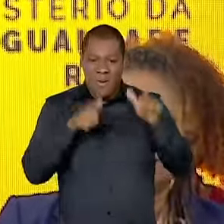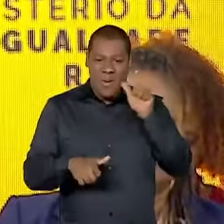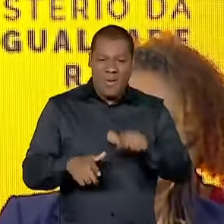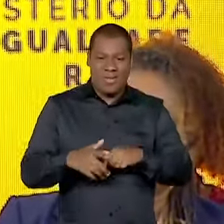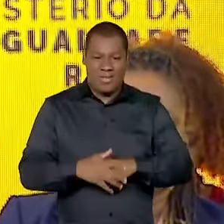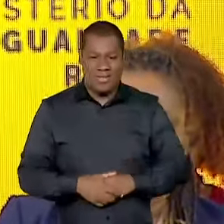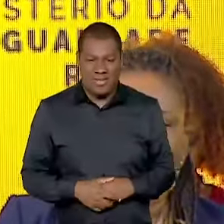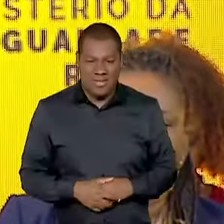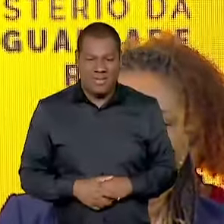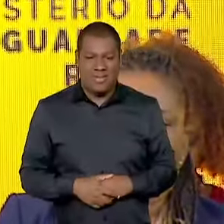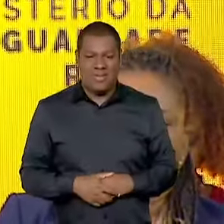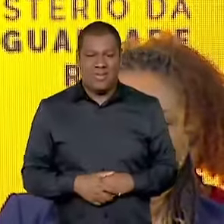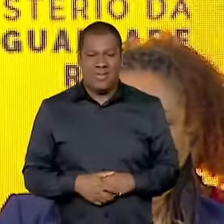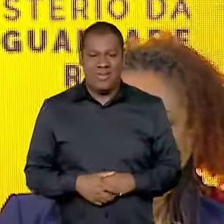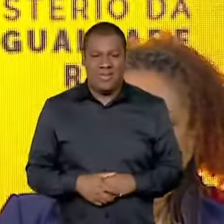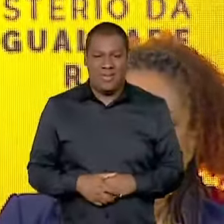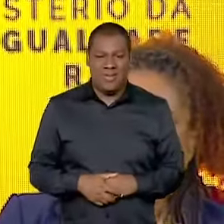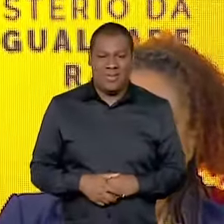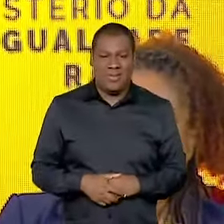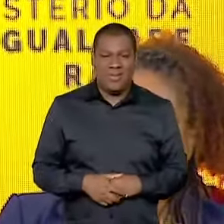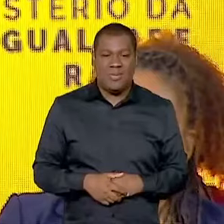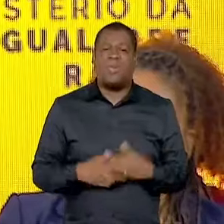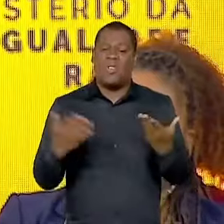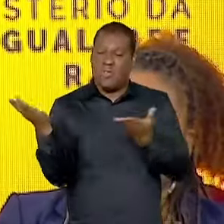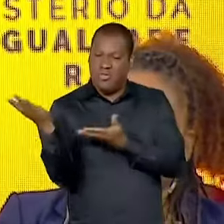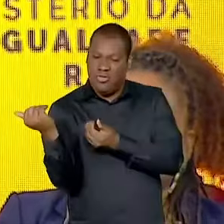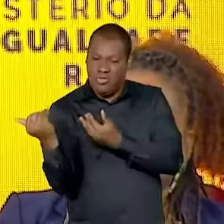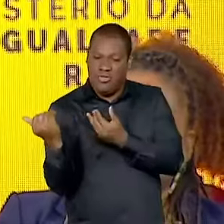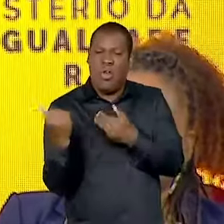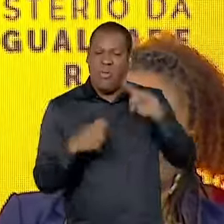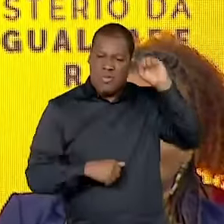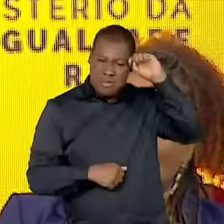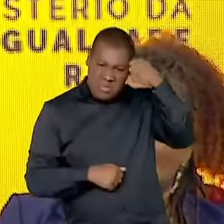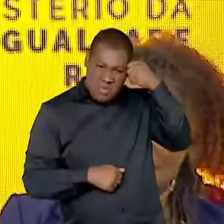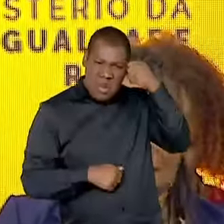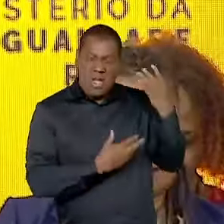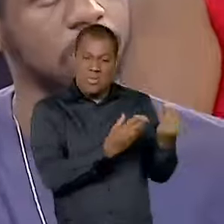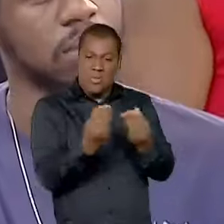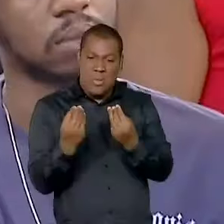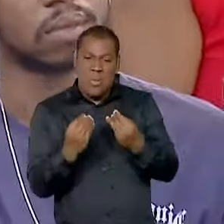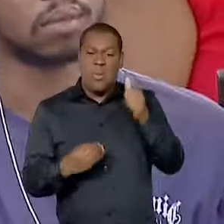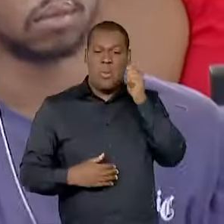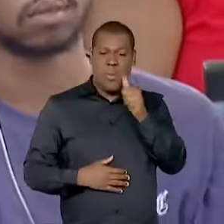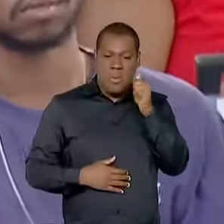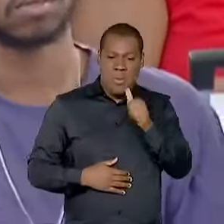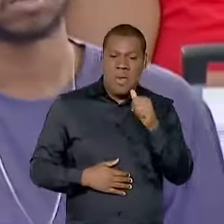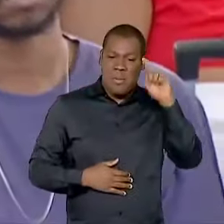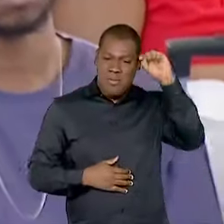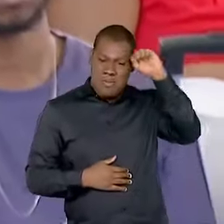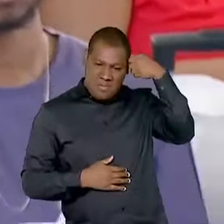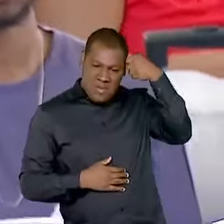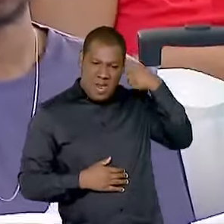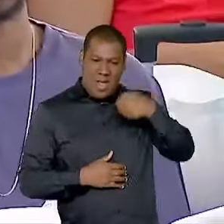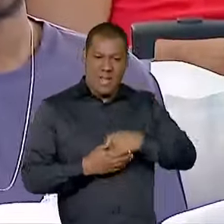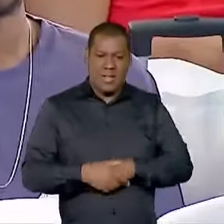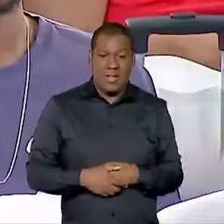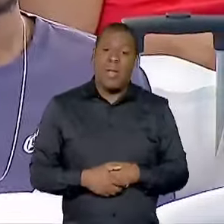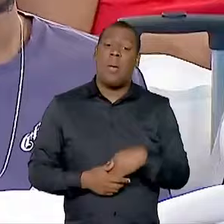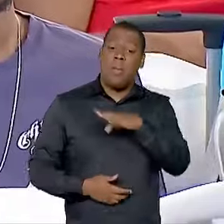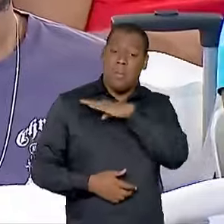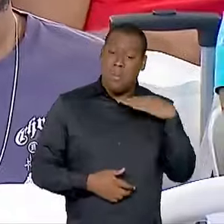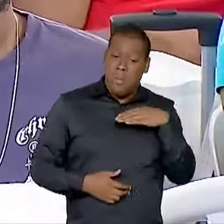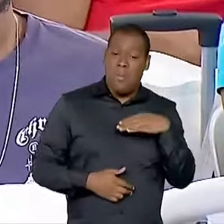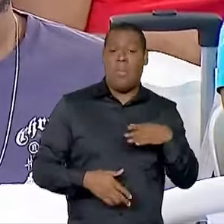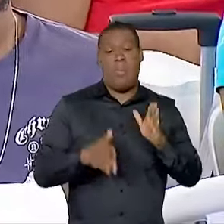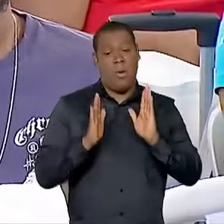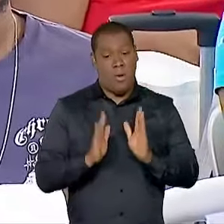só eles e elas, mas um exército de jovens negros e mulheres negras que não podem estar aqui nesse momento